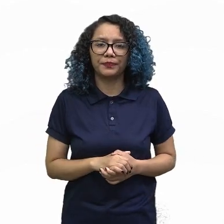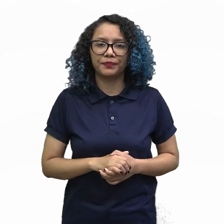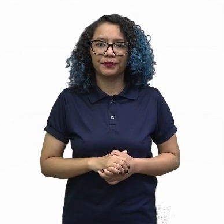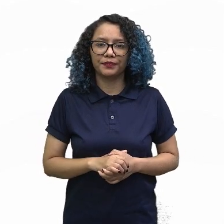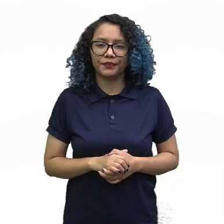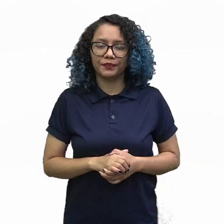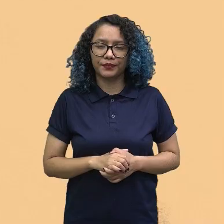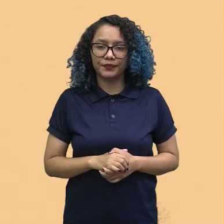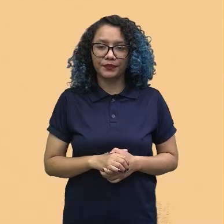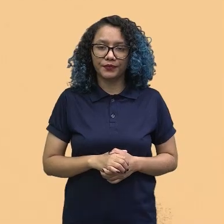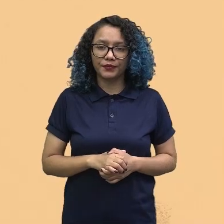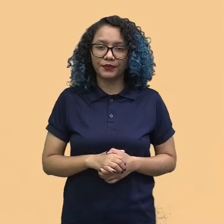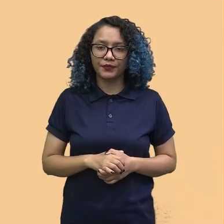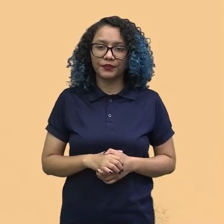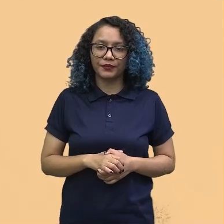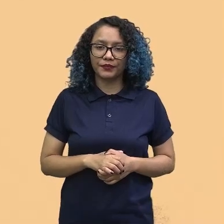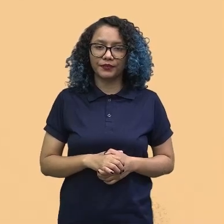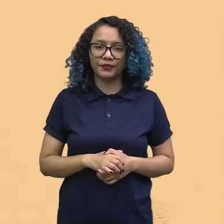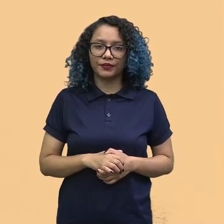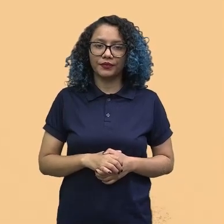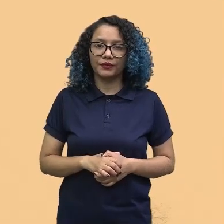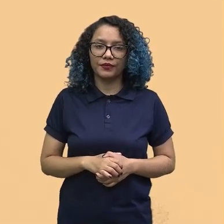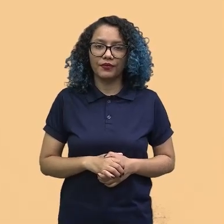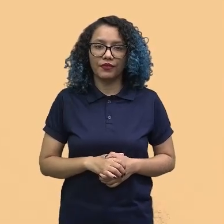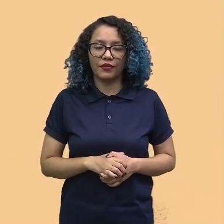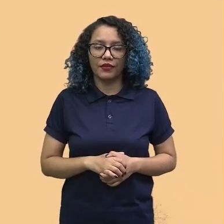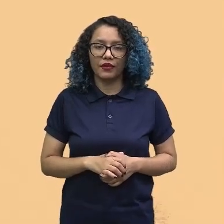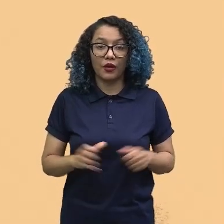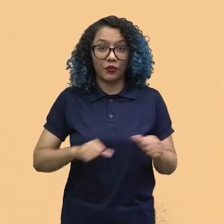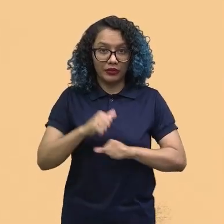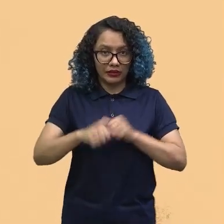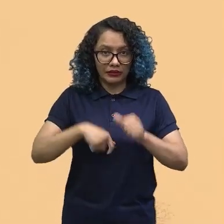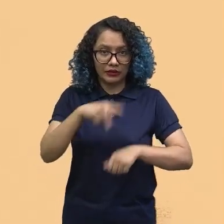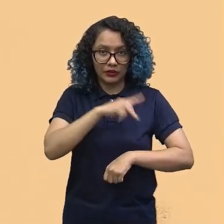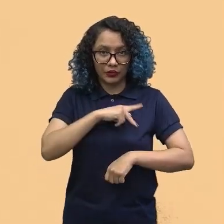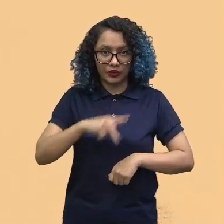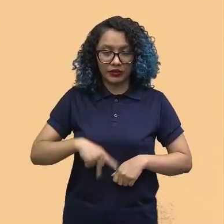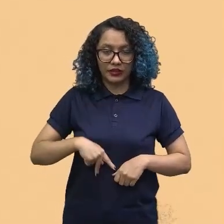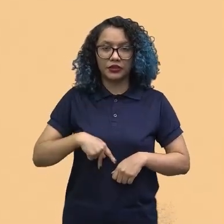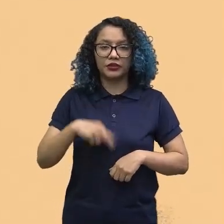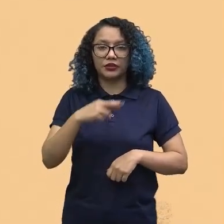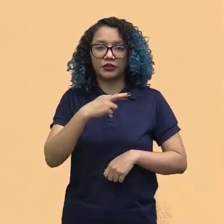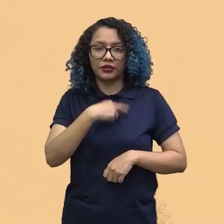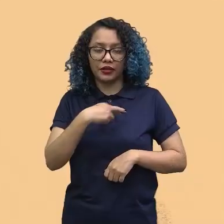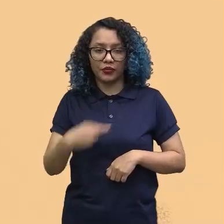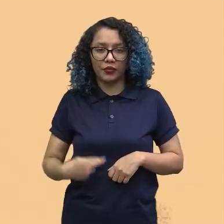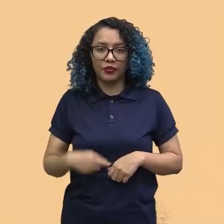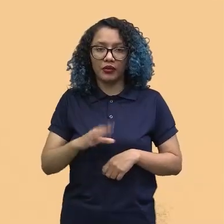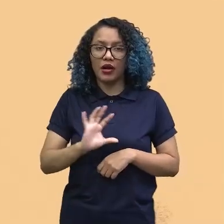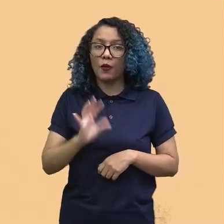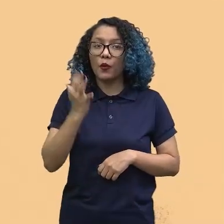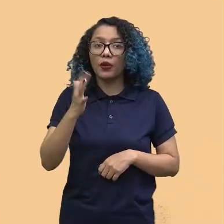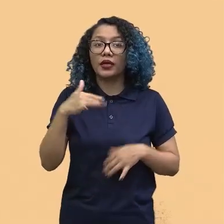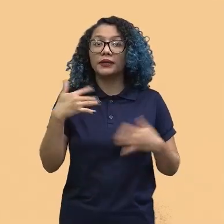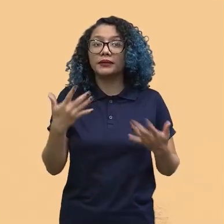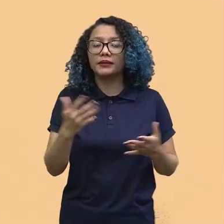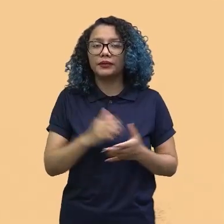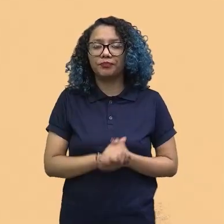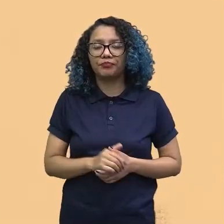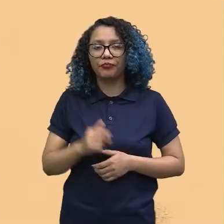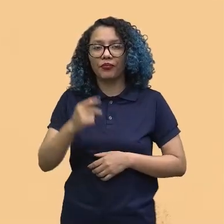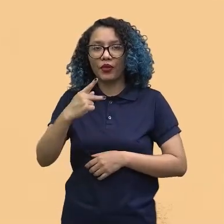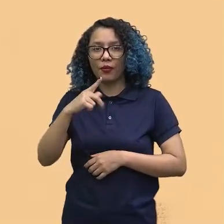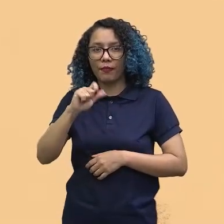da figura, né, do presidente da República, explode o chamado Plano